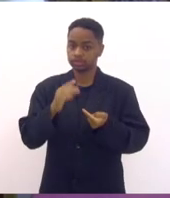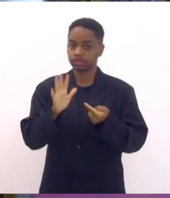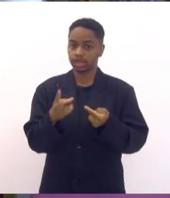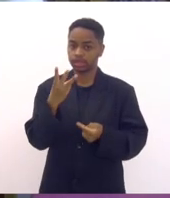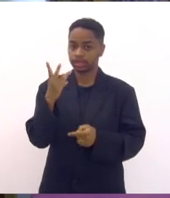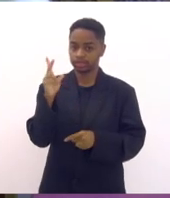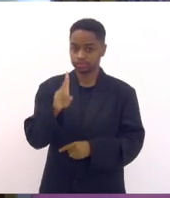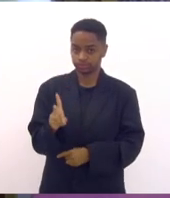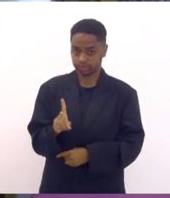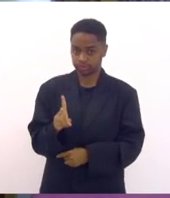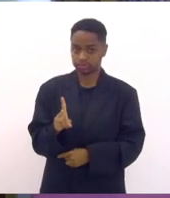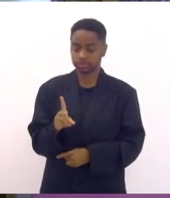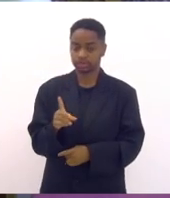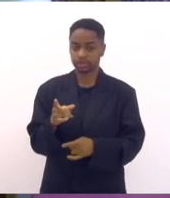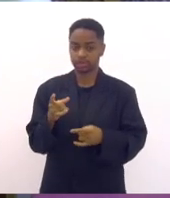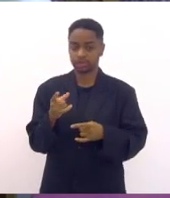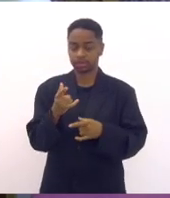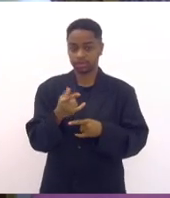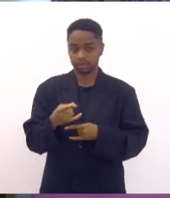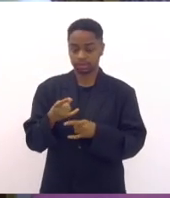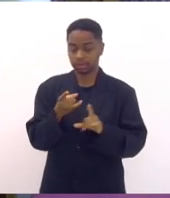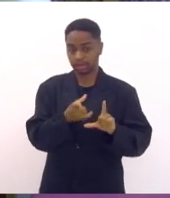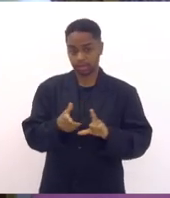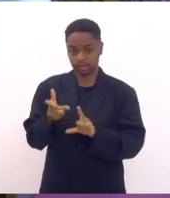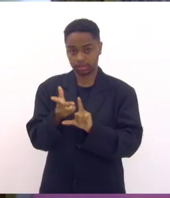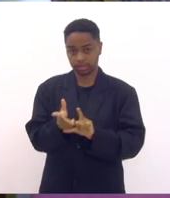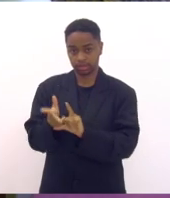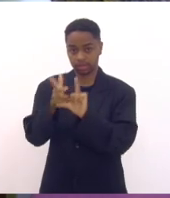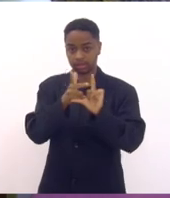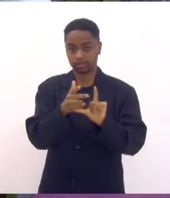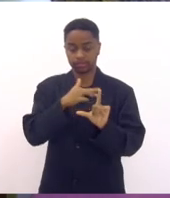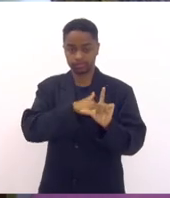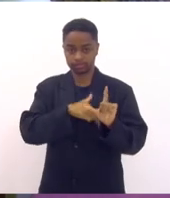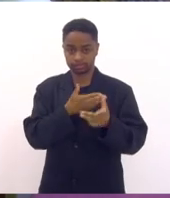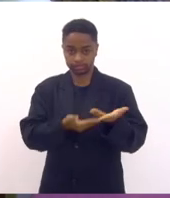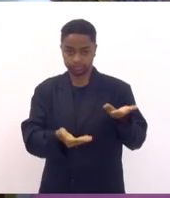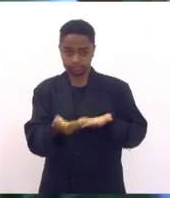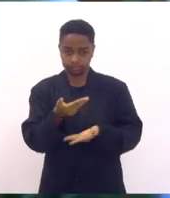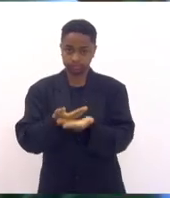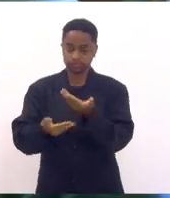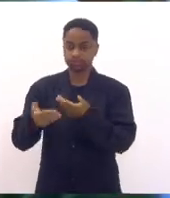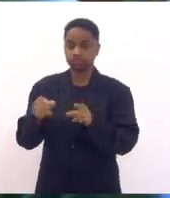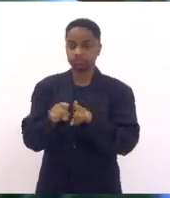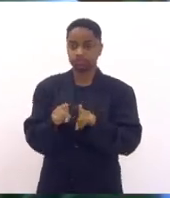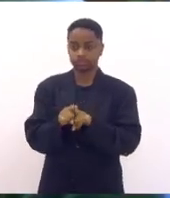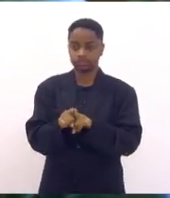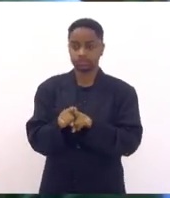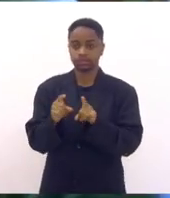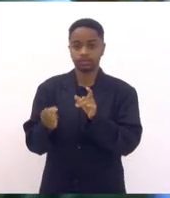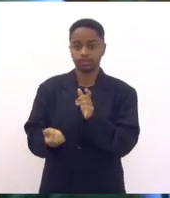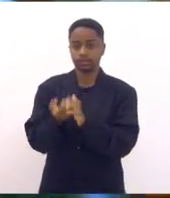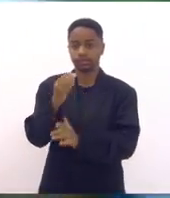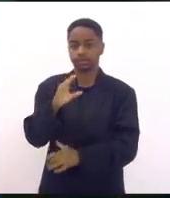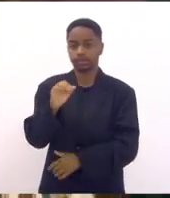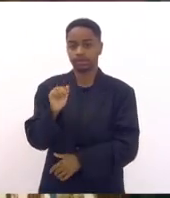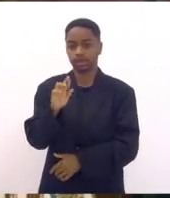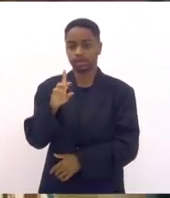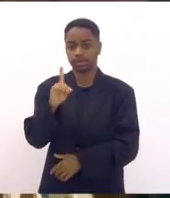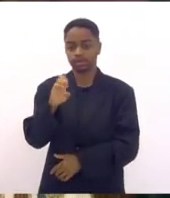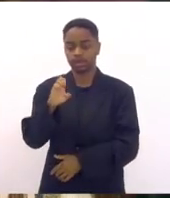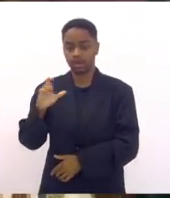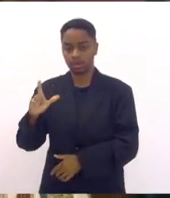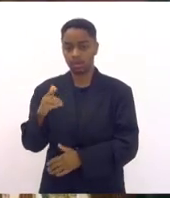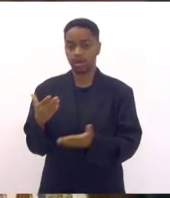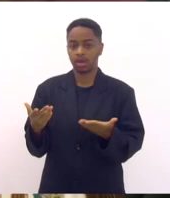vezes na Live interreligiosa também criada pelo do Rio de Janeiro que